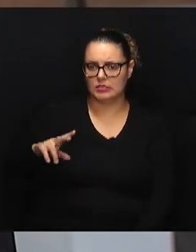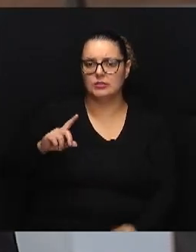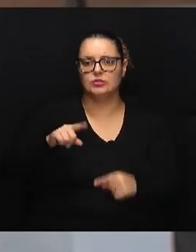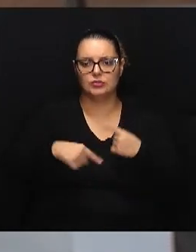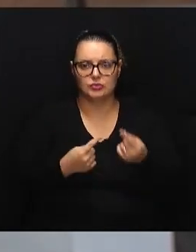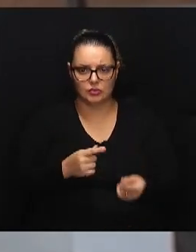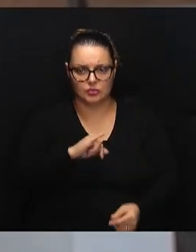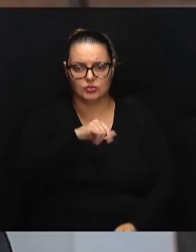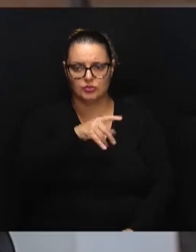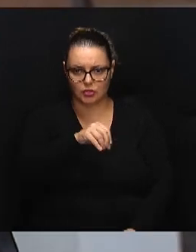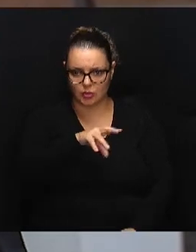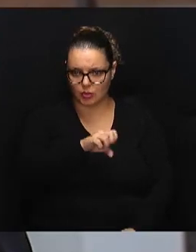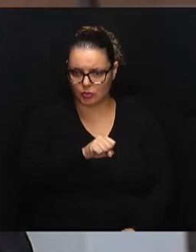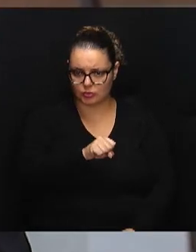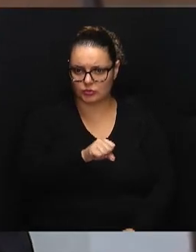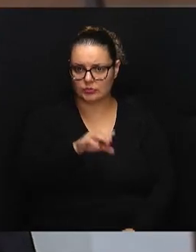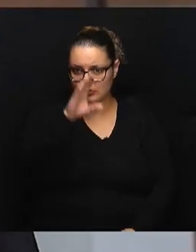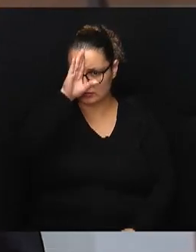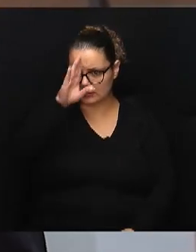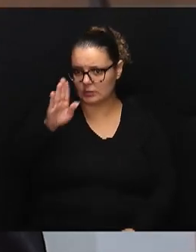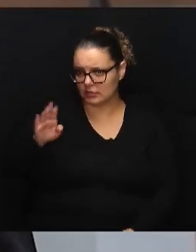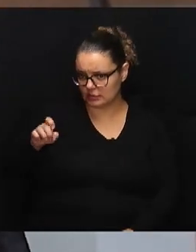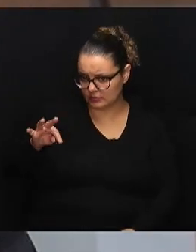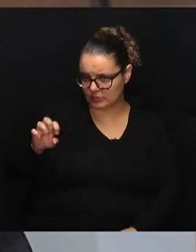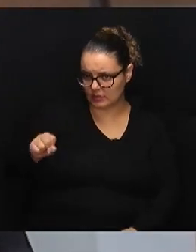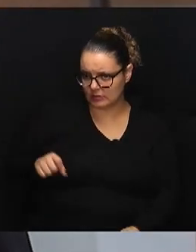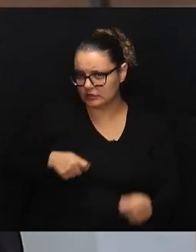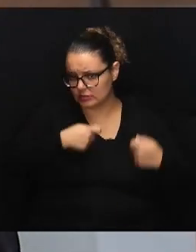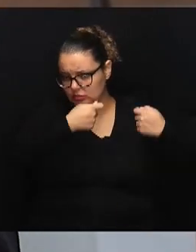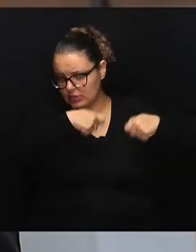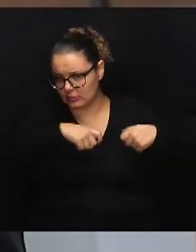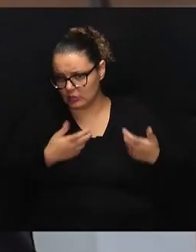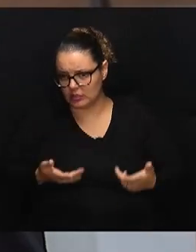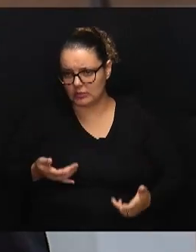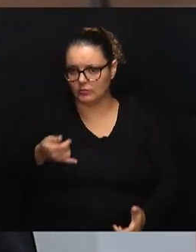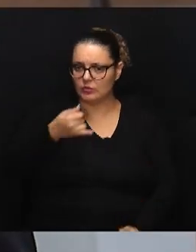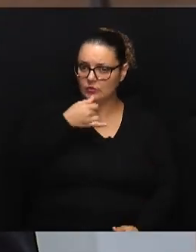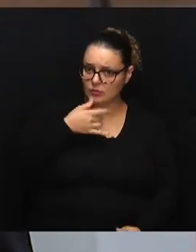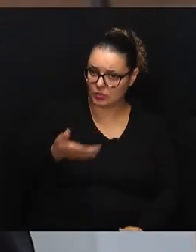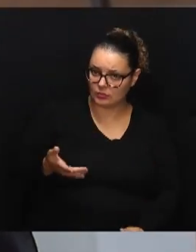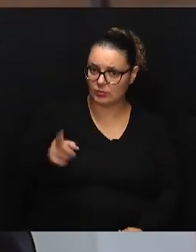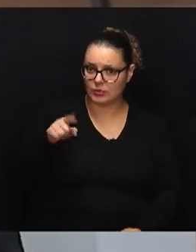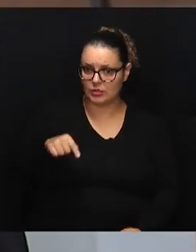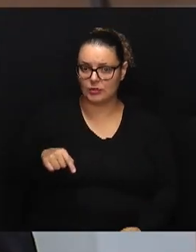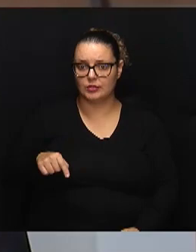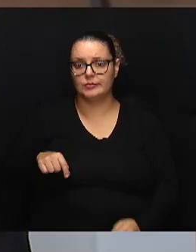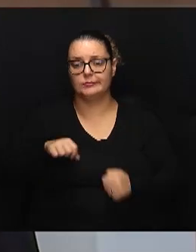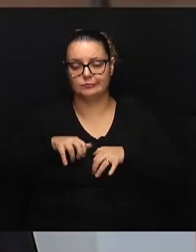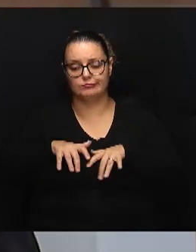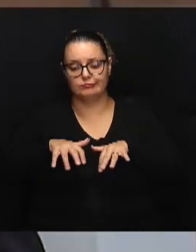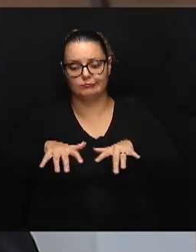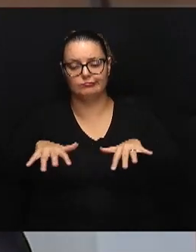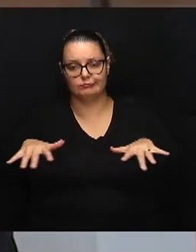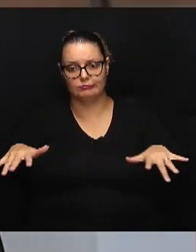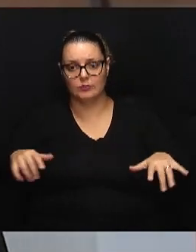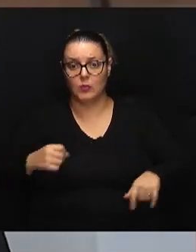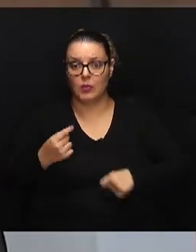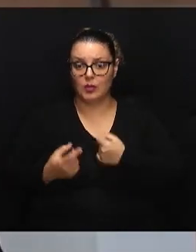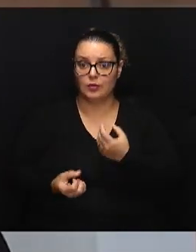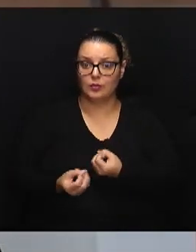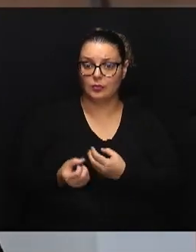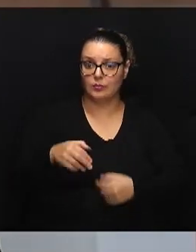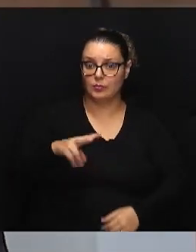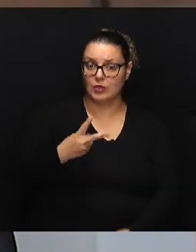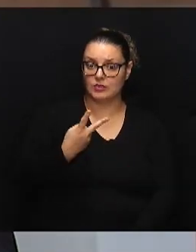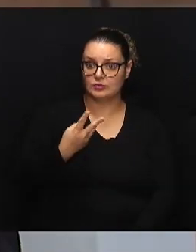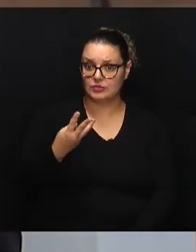também, especialmente das bets. Nós sabemos que, felizmente, isso tem se tornado uma epidemia no nosso país. Alguns dados mostram que mais de